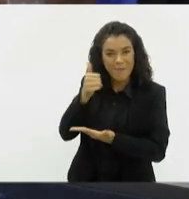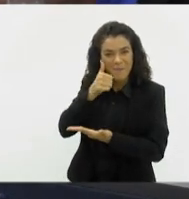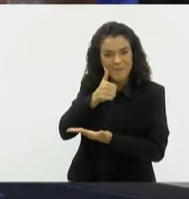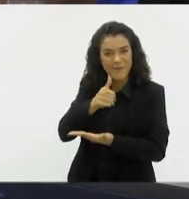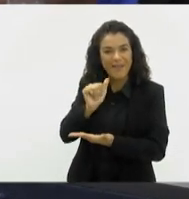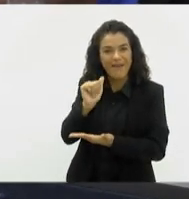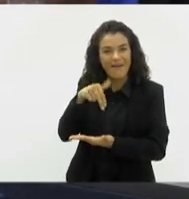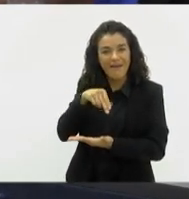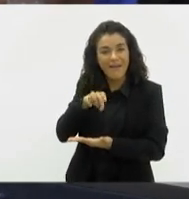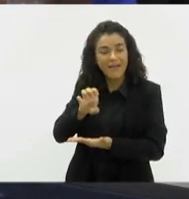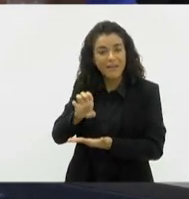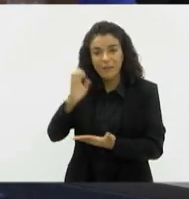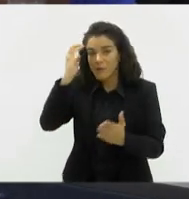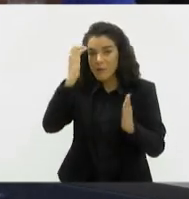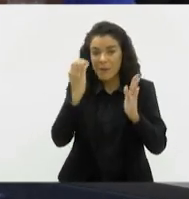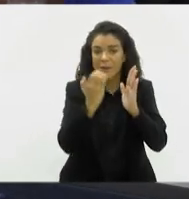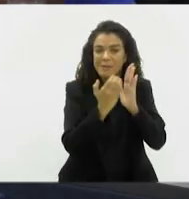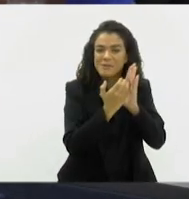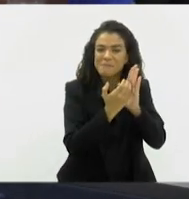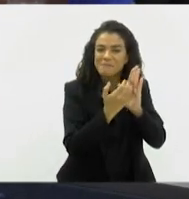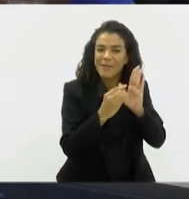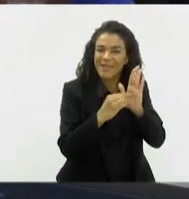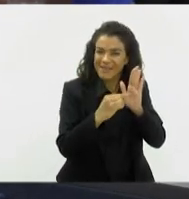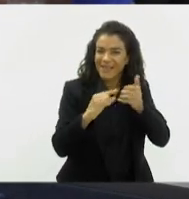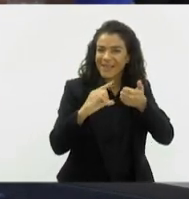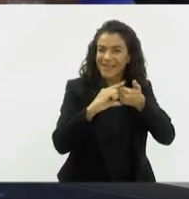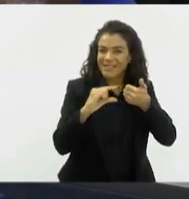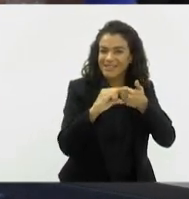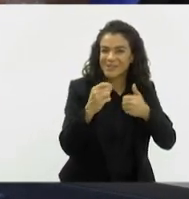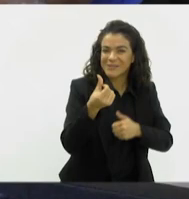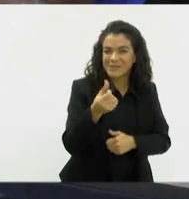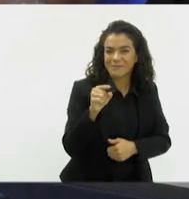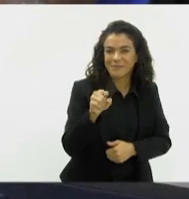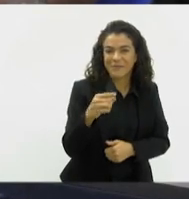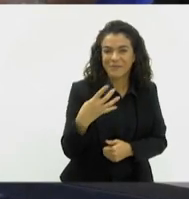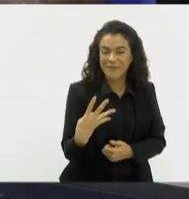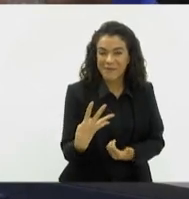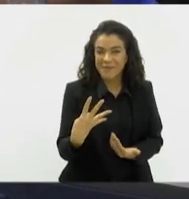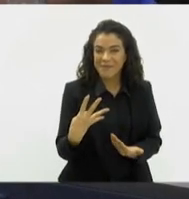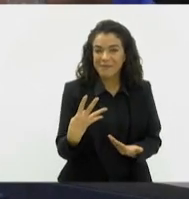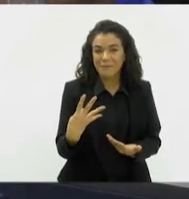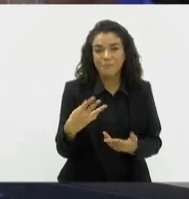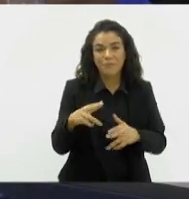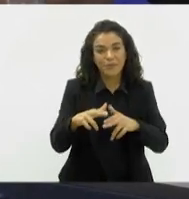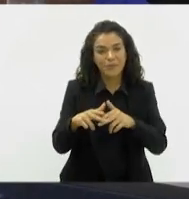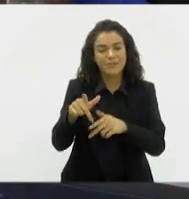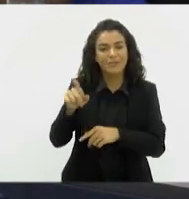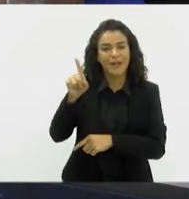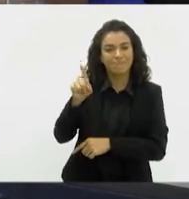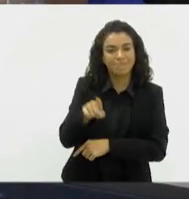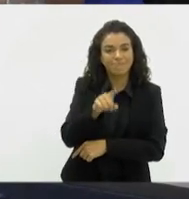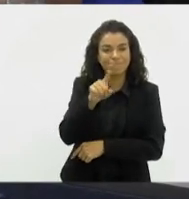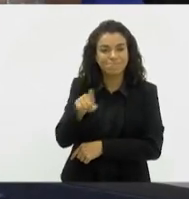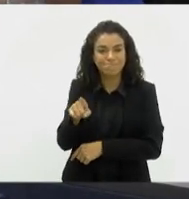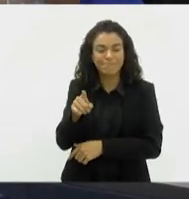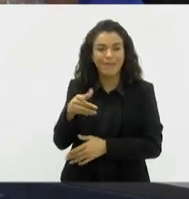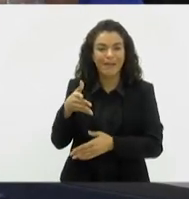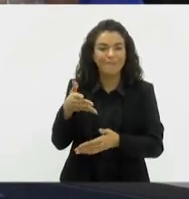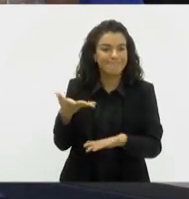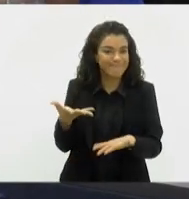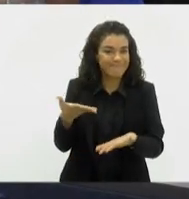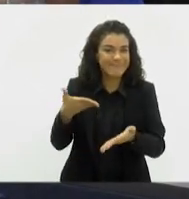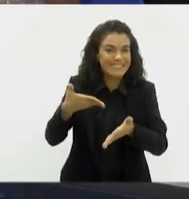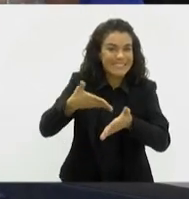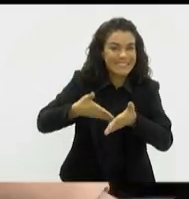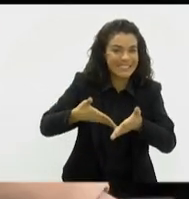que cumpre este requisito, o que, neste momento, a torna impedida de participar do processo. Simples